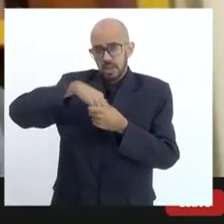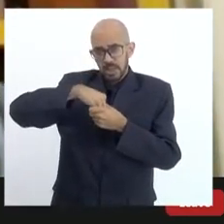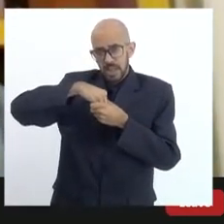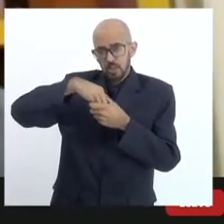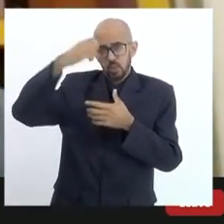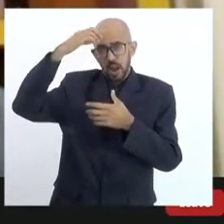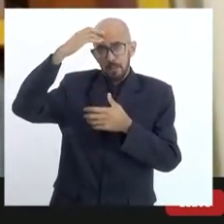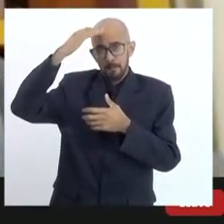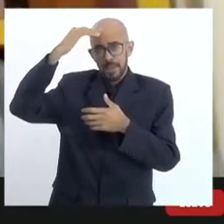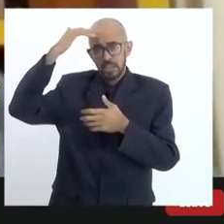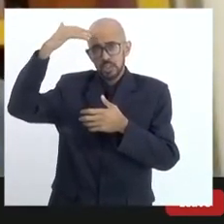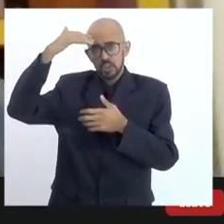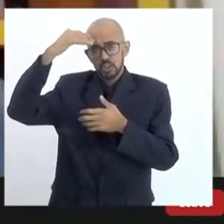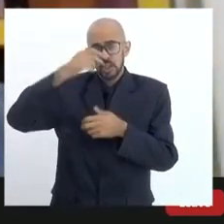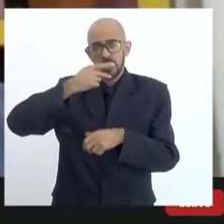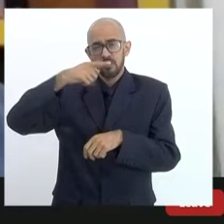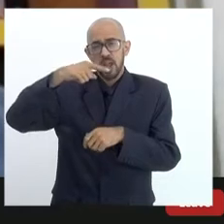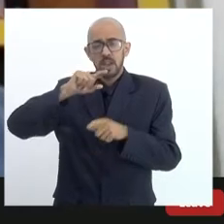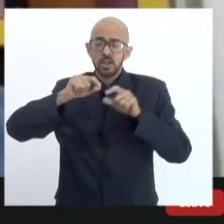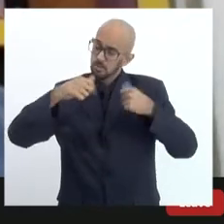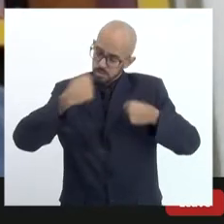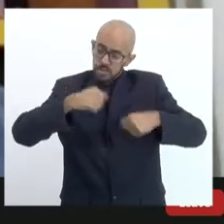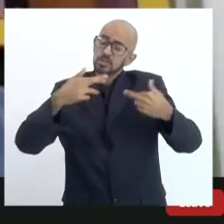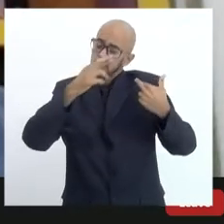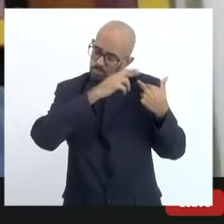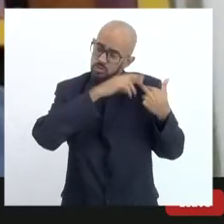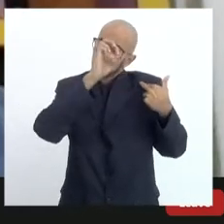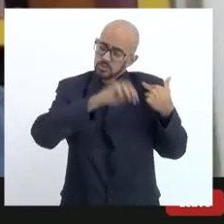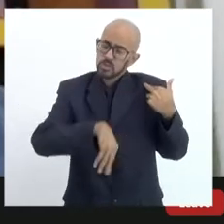uma atitude, como tem virado, alguém tem que ser responsável por isso.